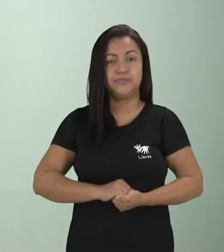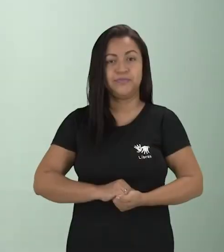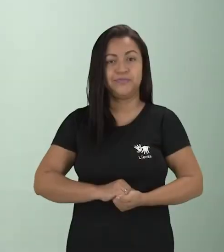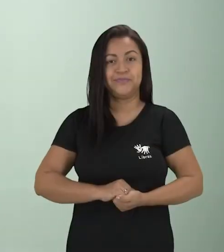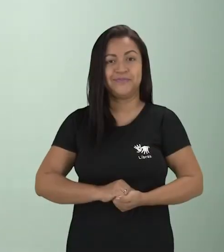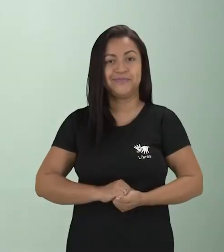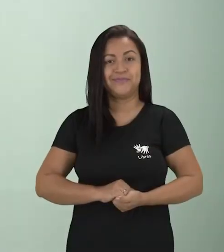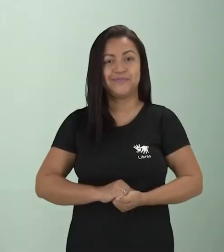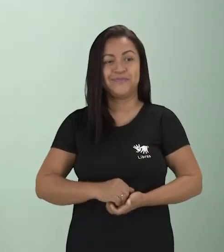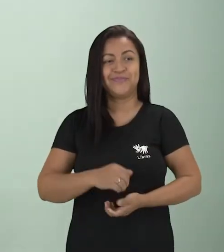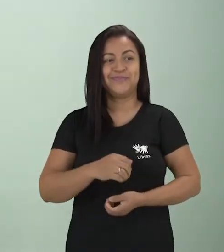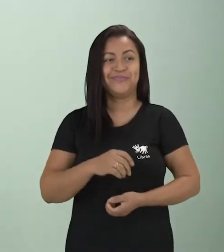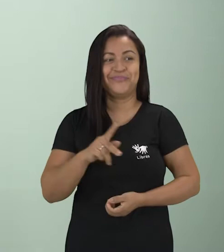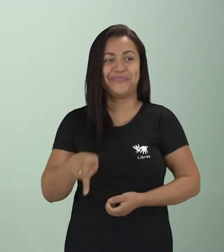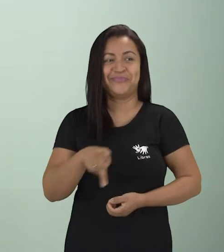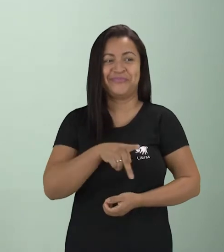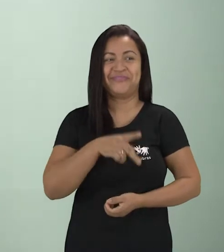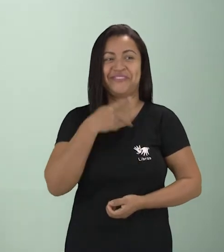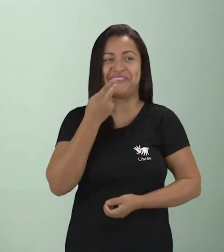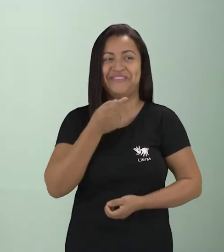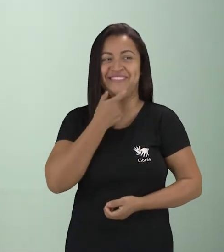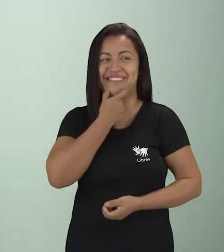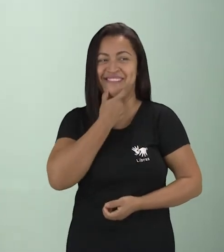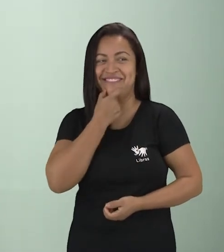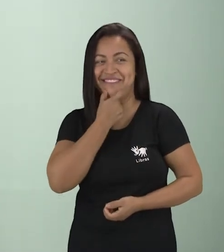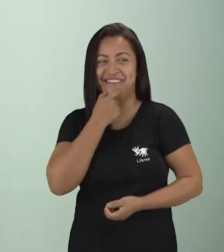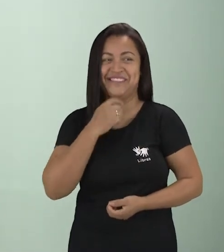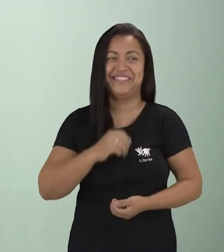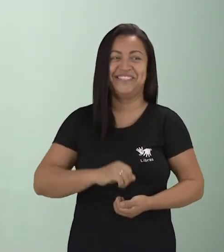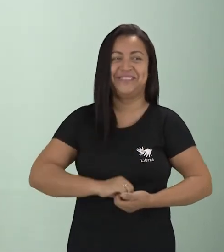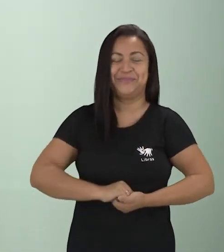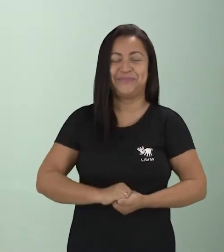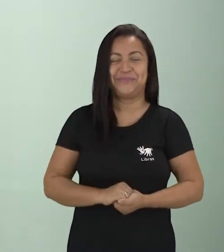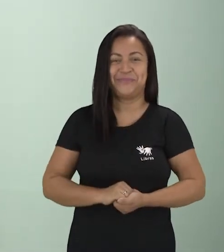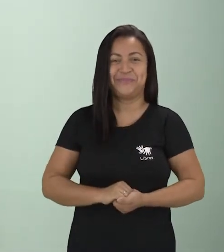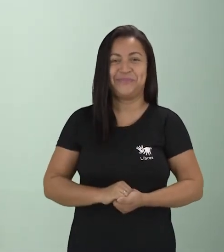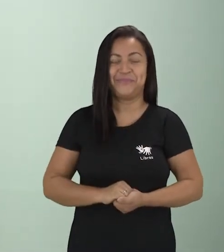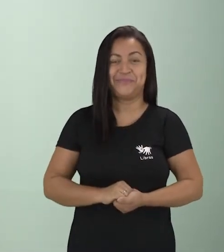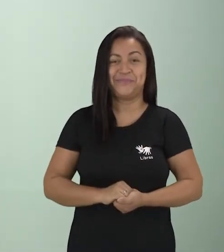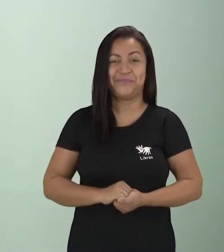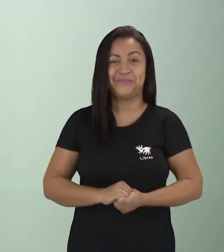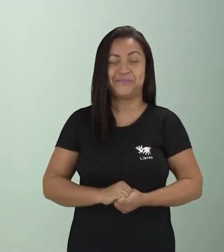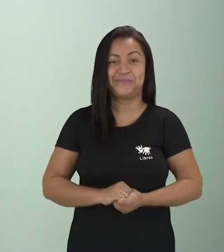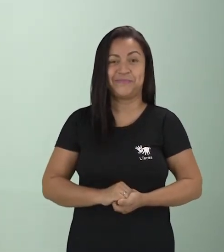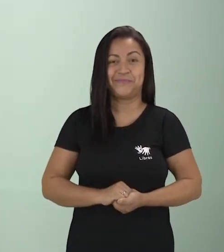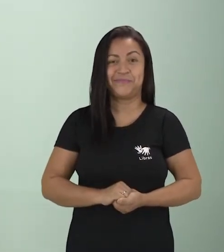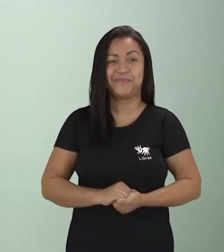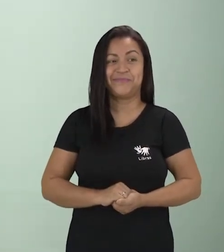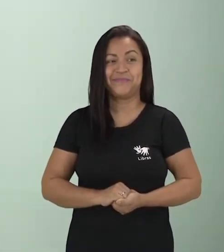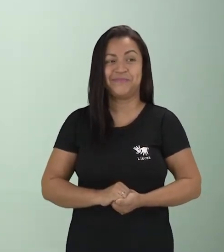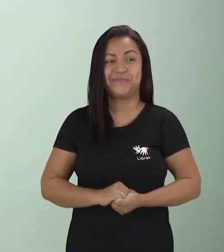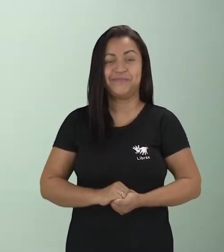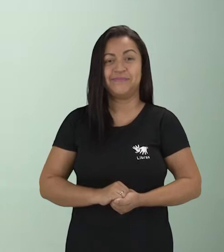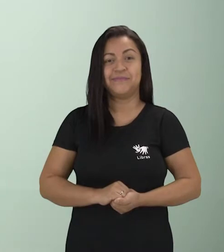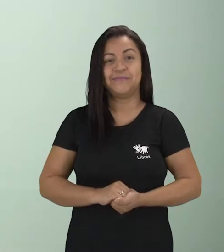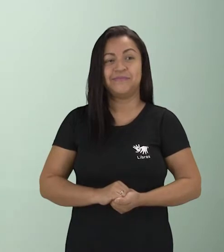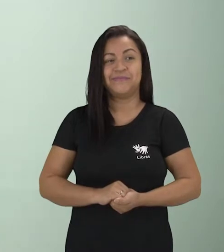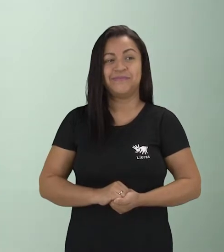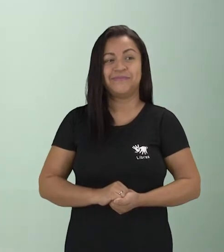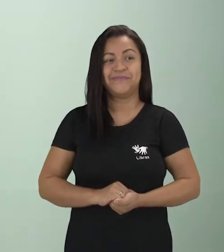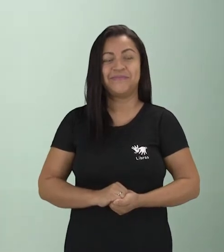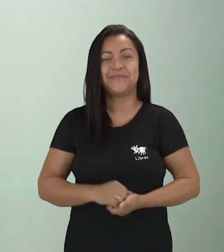Hey guys, how you doing? I hope you're doing great. My name is Nefi Barros. I'm going to be your teacher for today. Então,